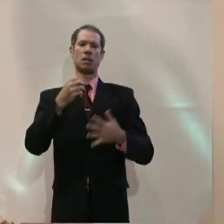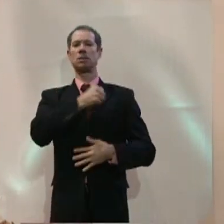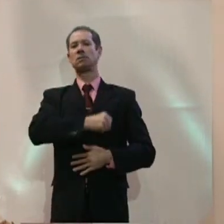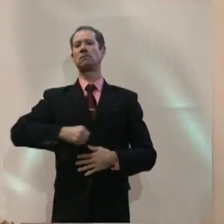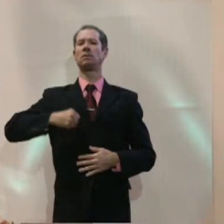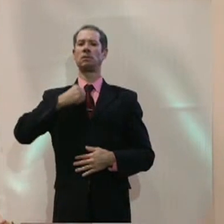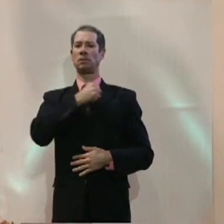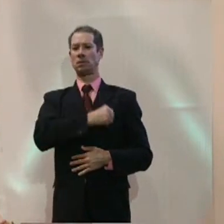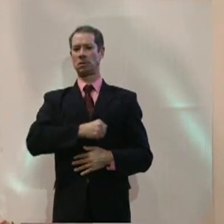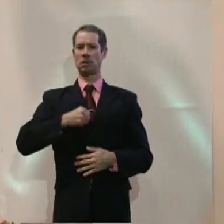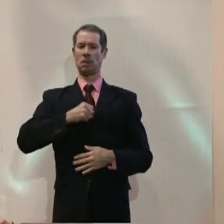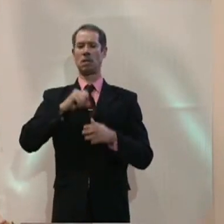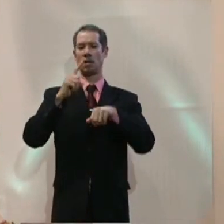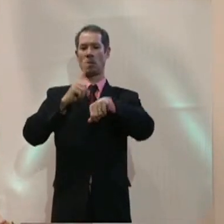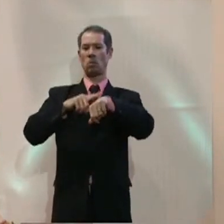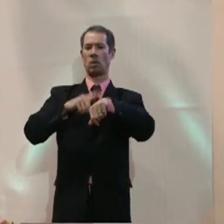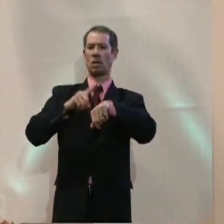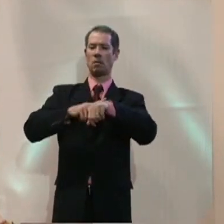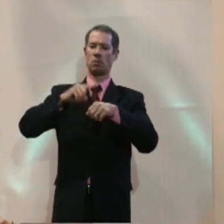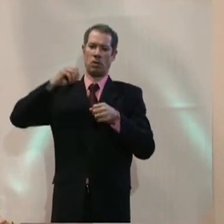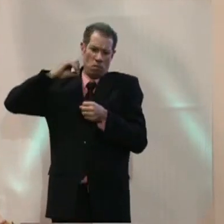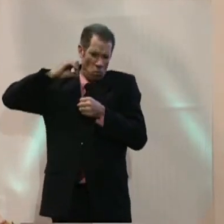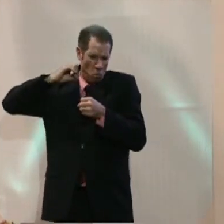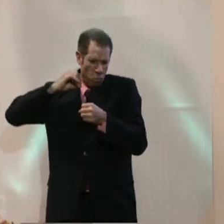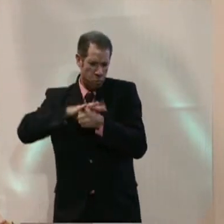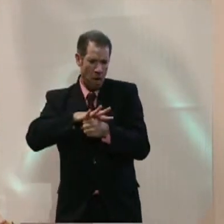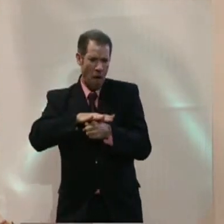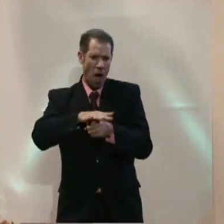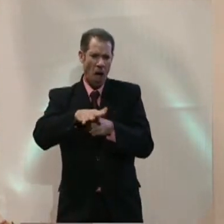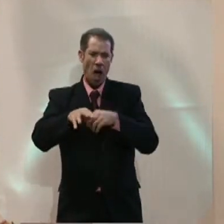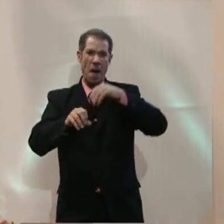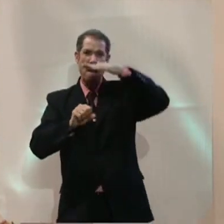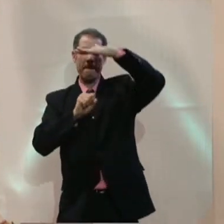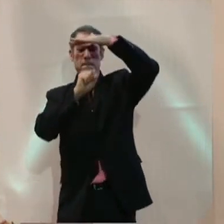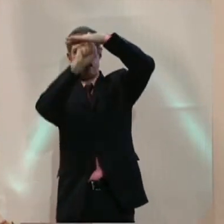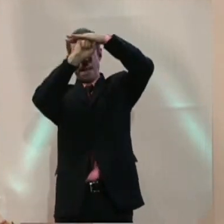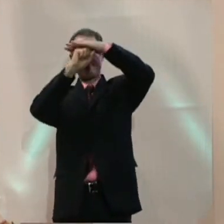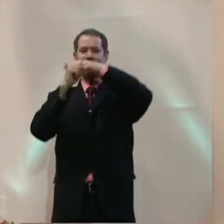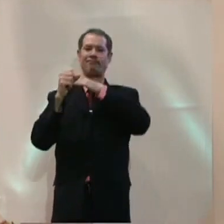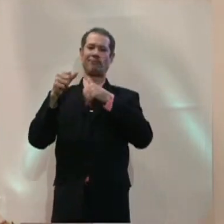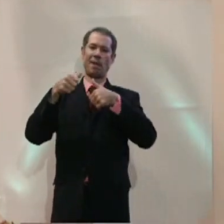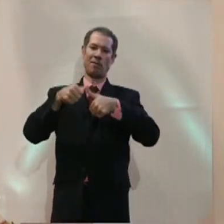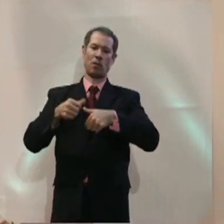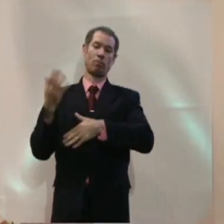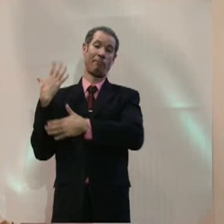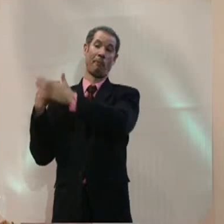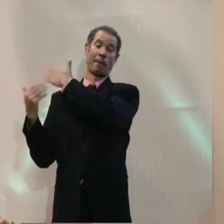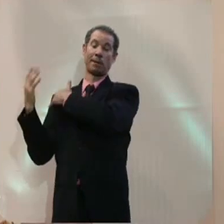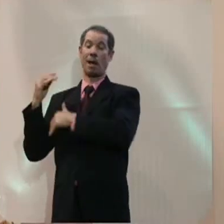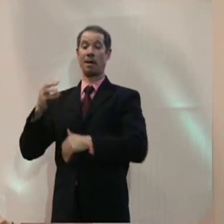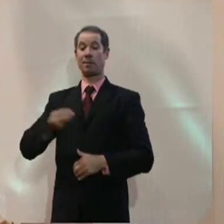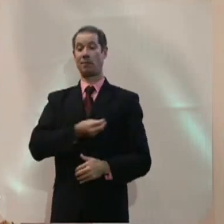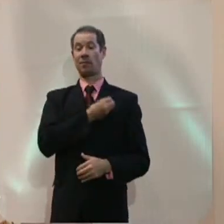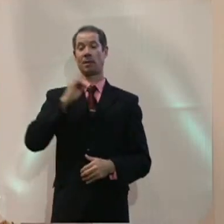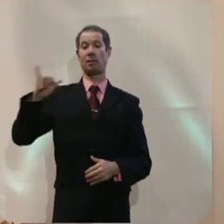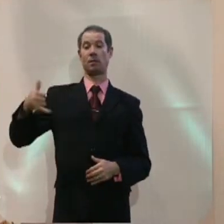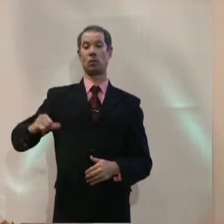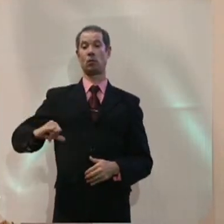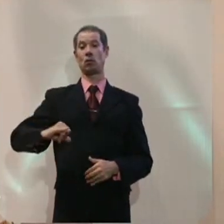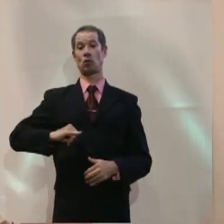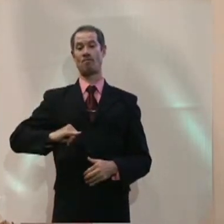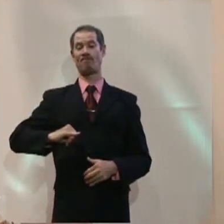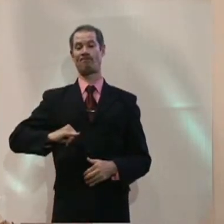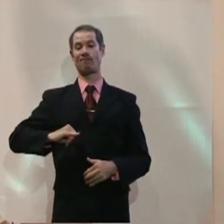saudades, eram os tempos de abundância que haviam ficado para trás na vida de Jó. E eles estão